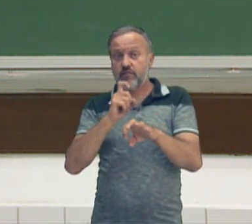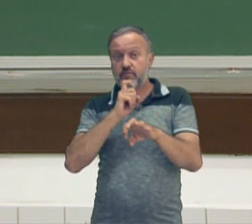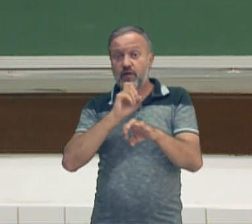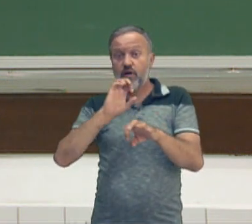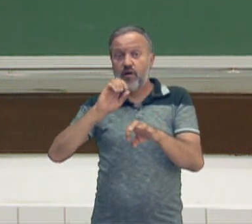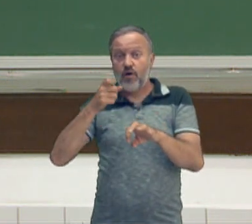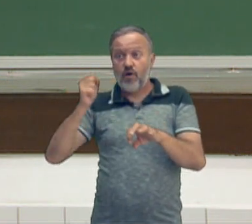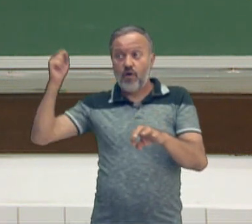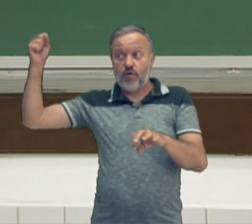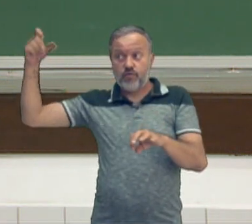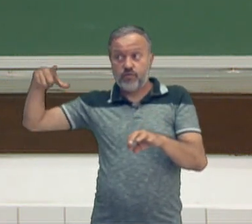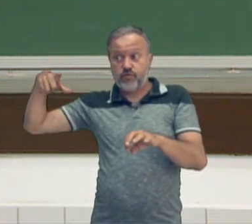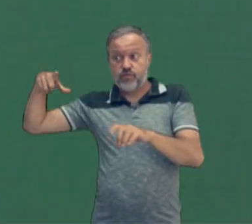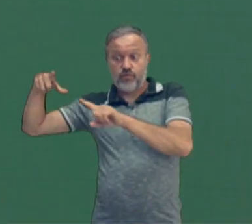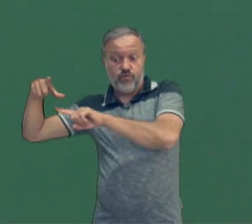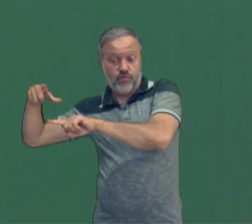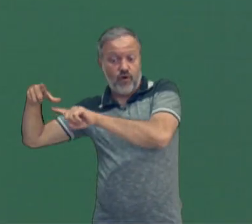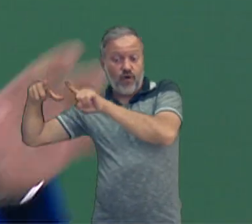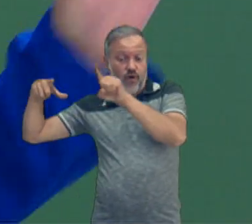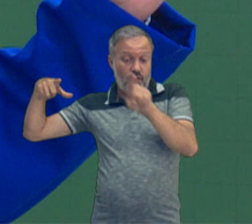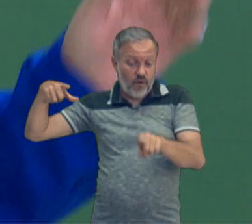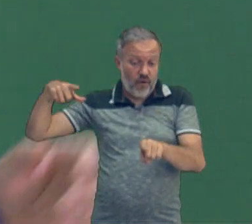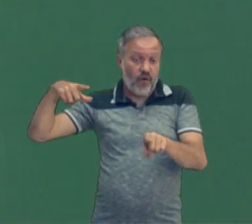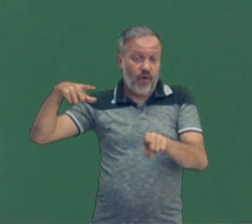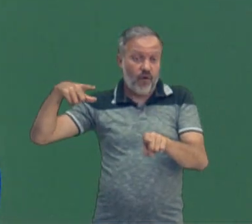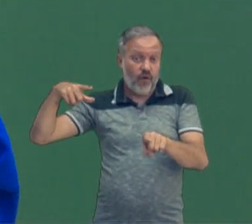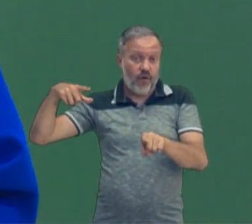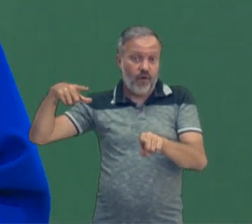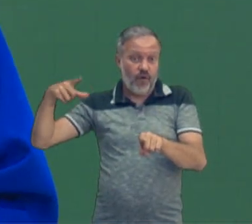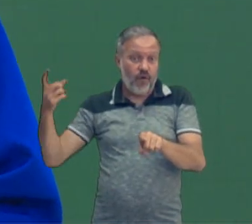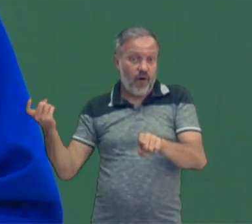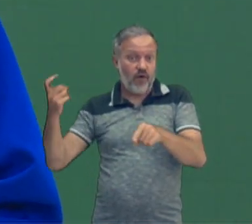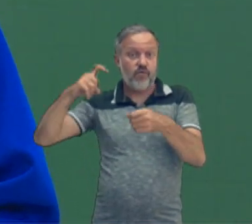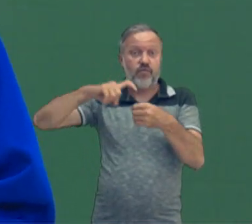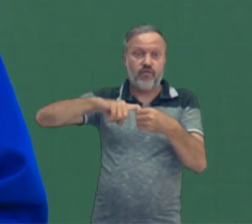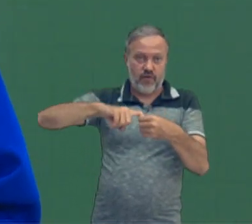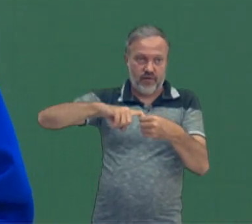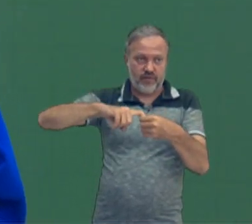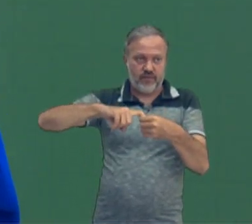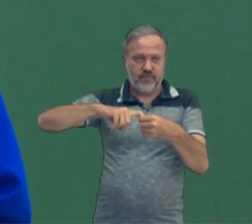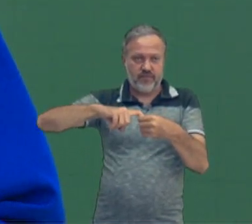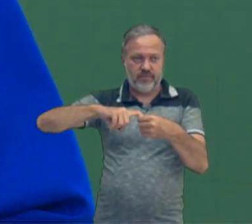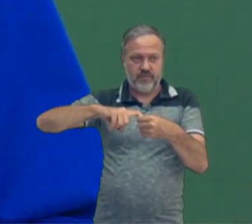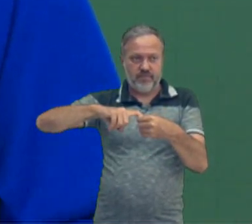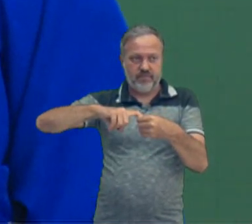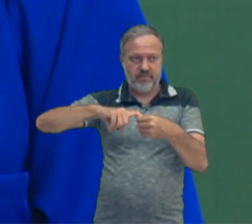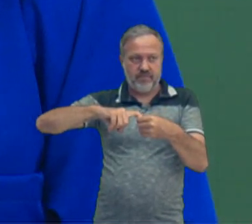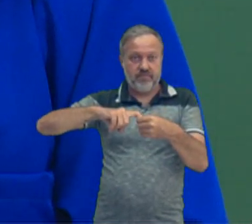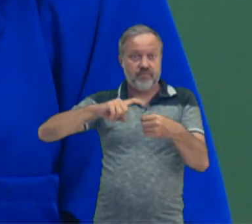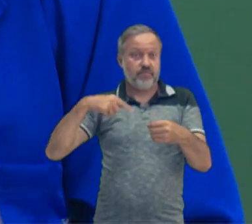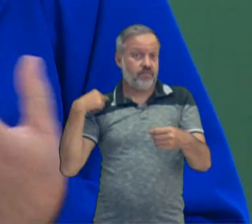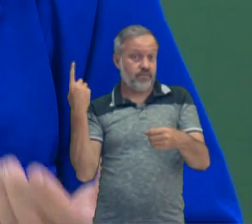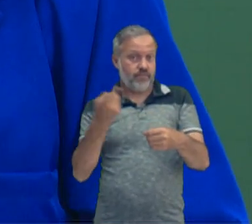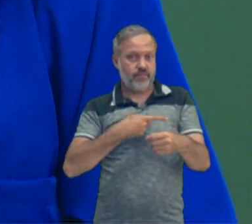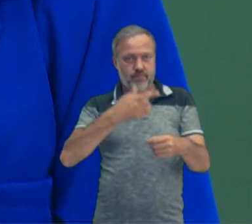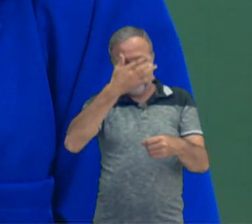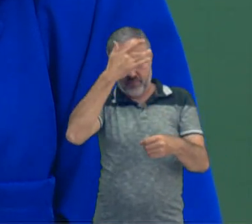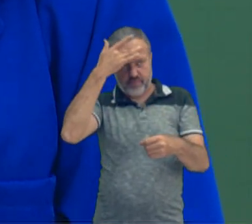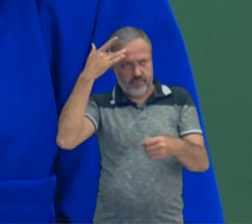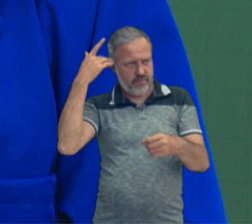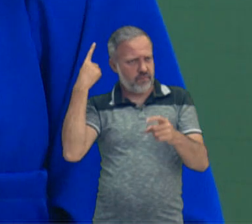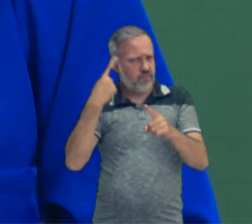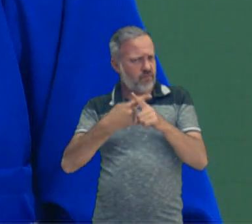aquece, eles retornam. Isso tudo faz parte desses movimentos migratórios. E nós, seres humanos, por que